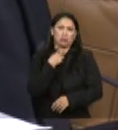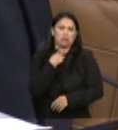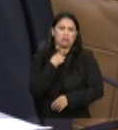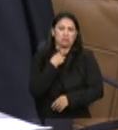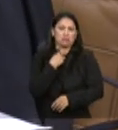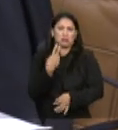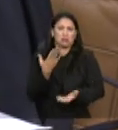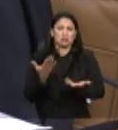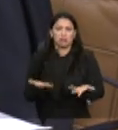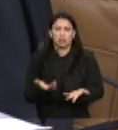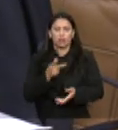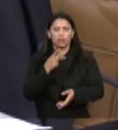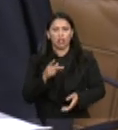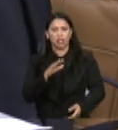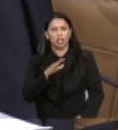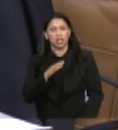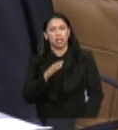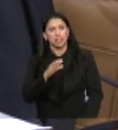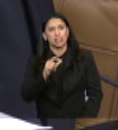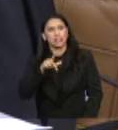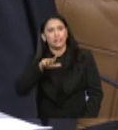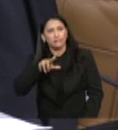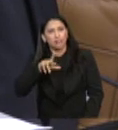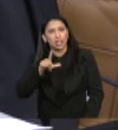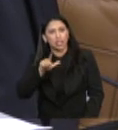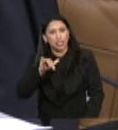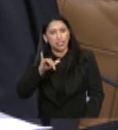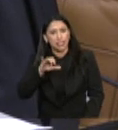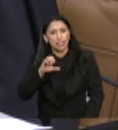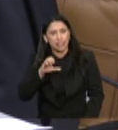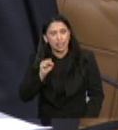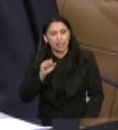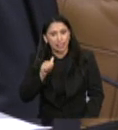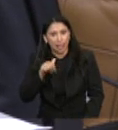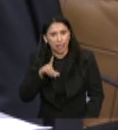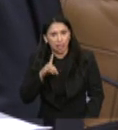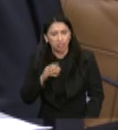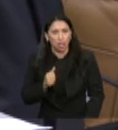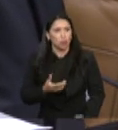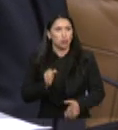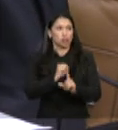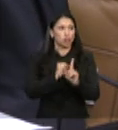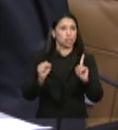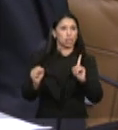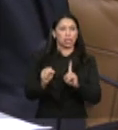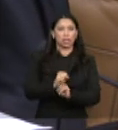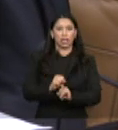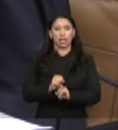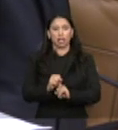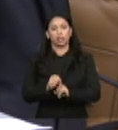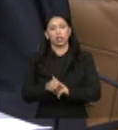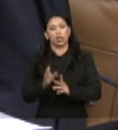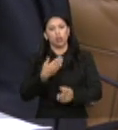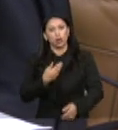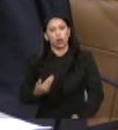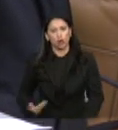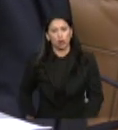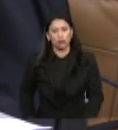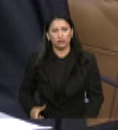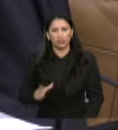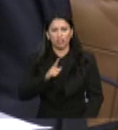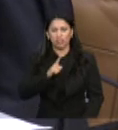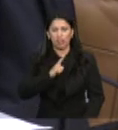denominar se civilizada uma sociedade um estado que plascitam práticas